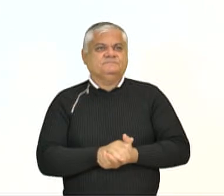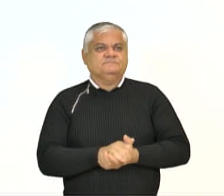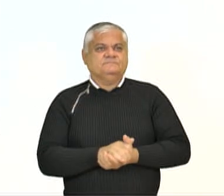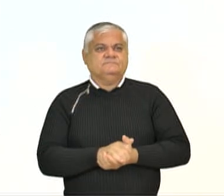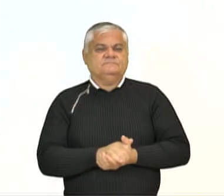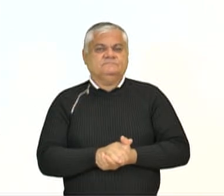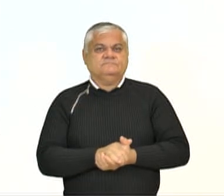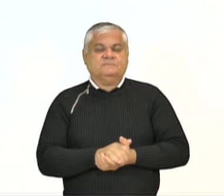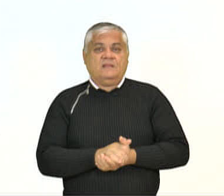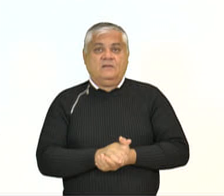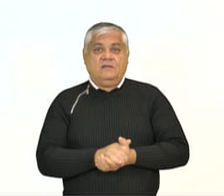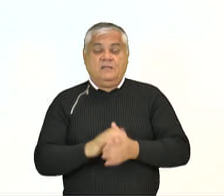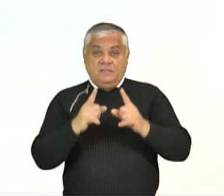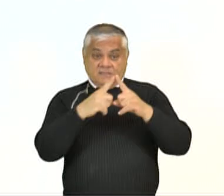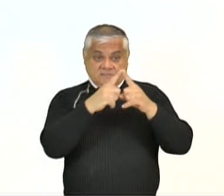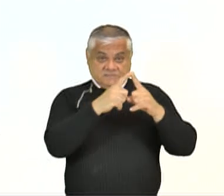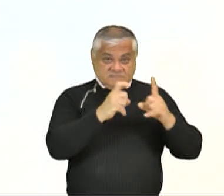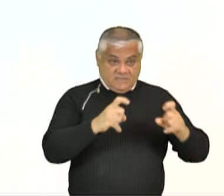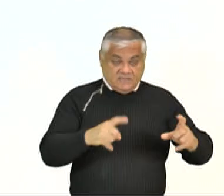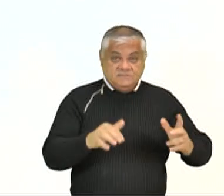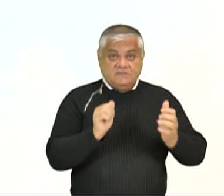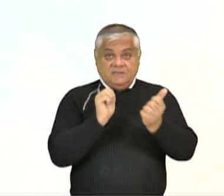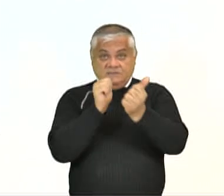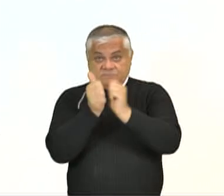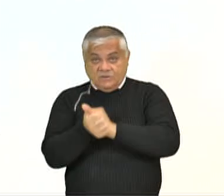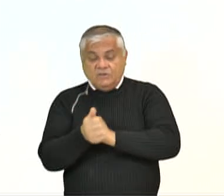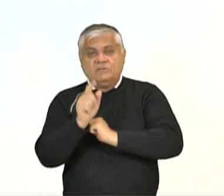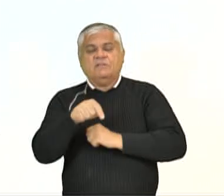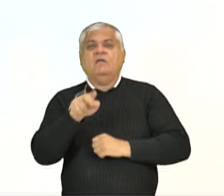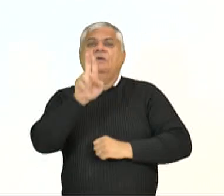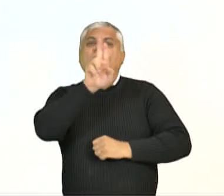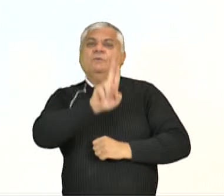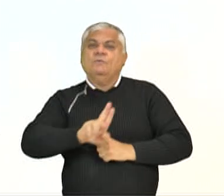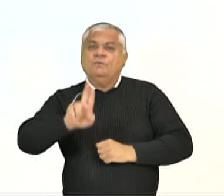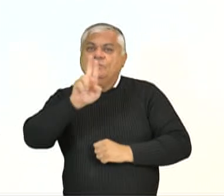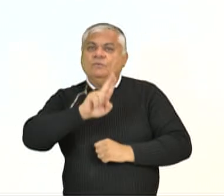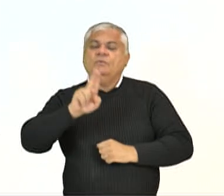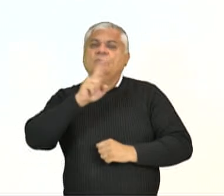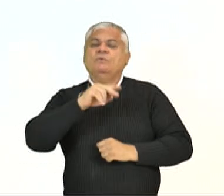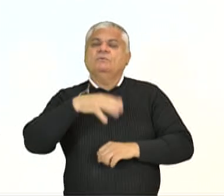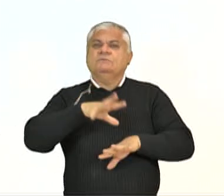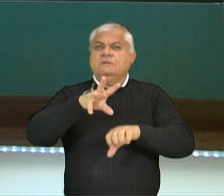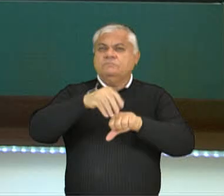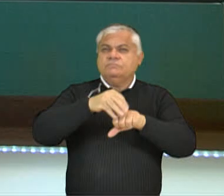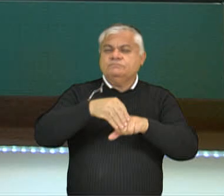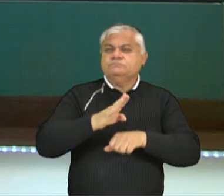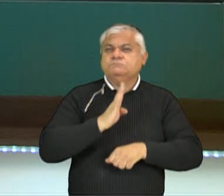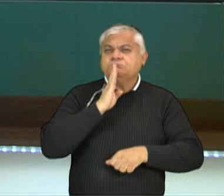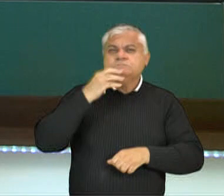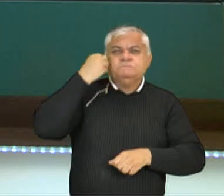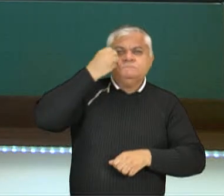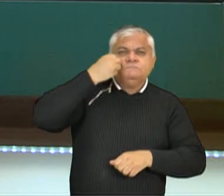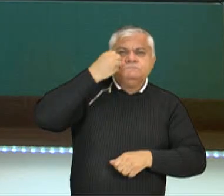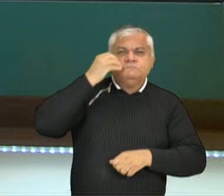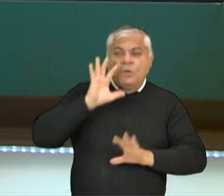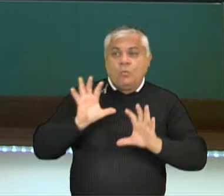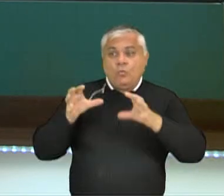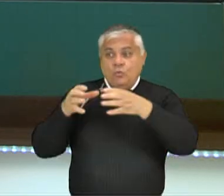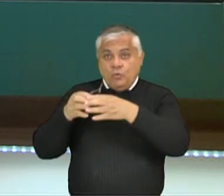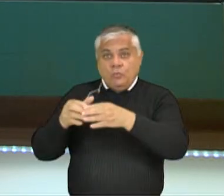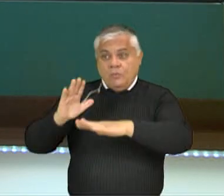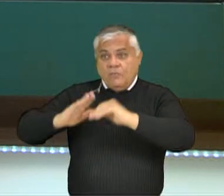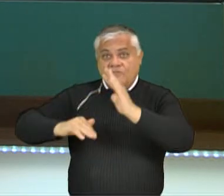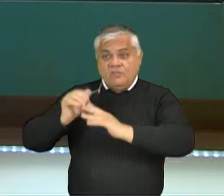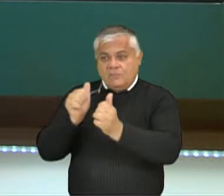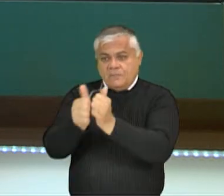Ciência no esporte também a gente pode dizer que é a utilização do conhecimento científico para um atleta ou então um grupo de